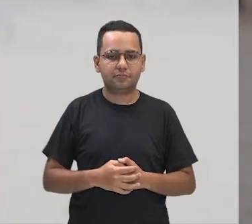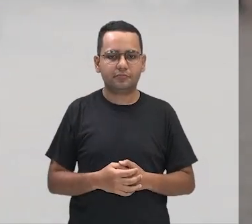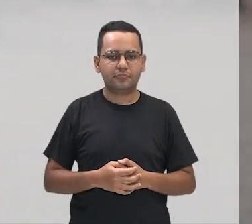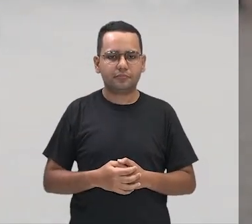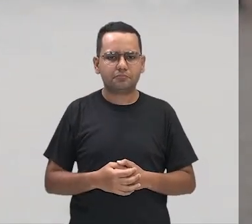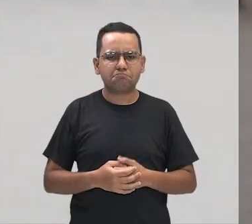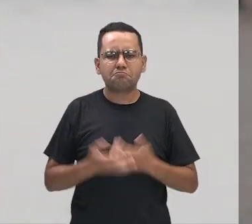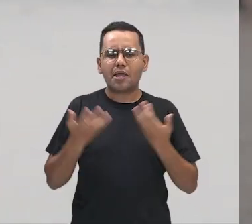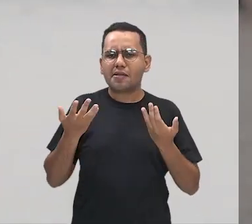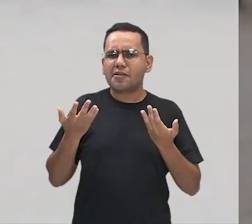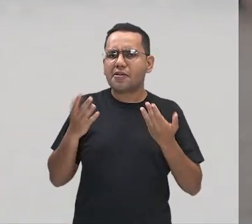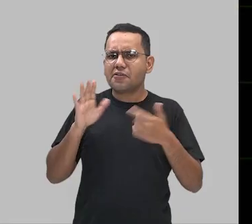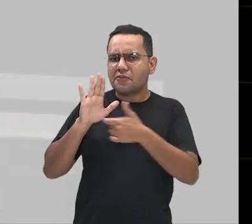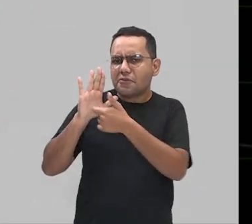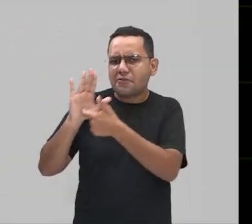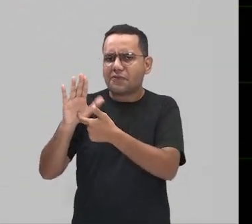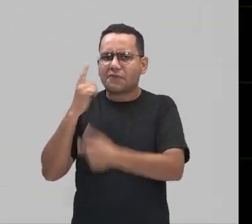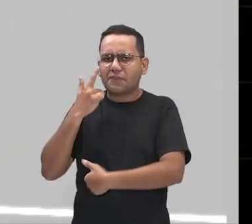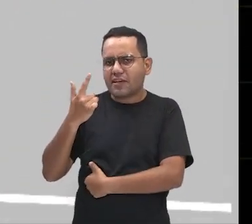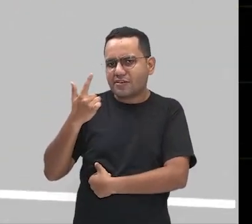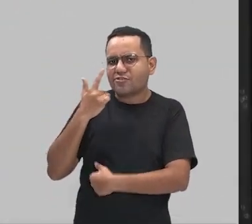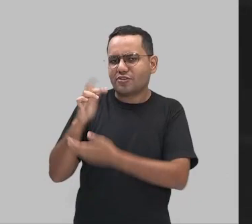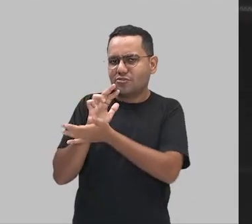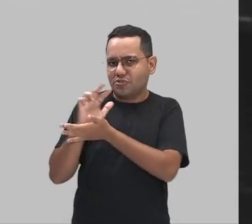fazer enquanto recurso digital.